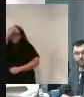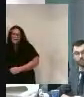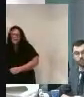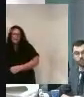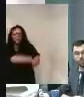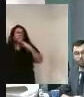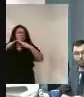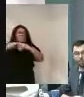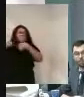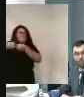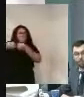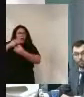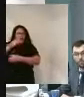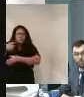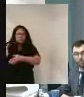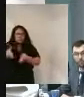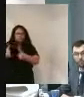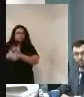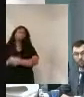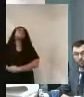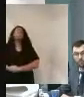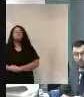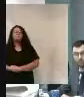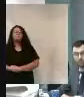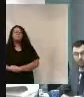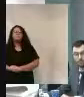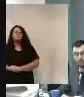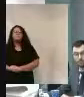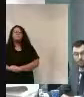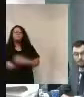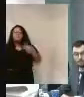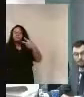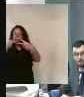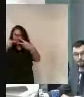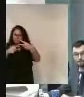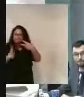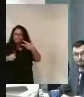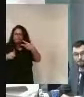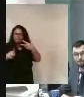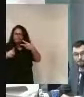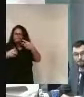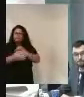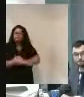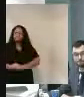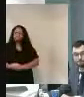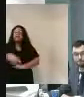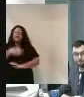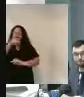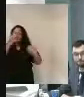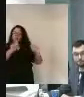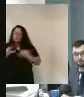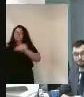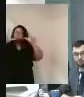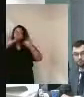gentileza? Desse mesmo artigo da Nature, eu peguei essa imagem de satélite mostrando